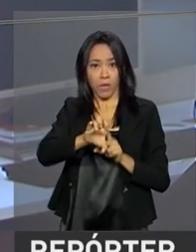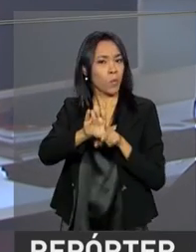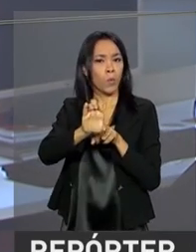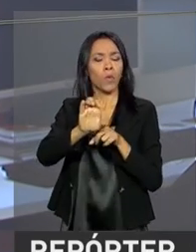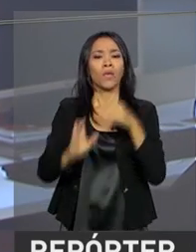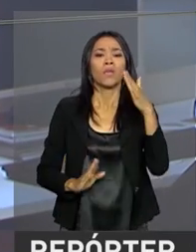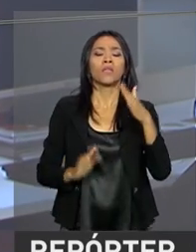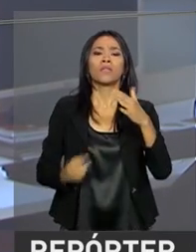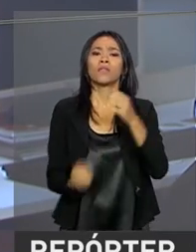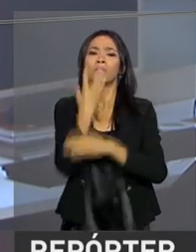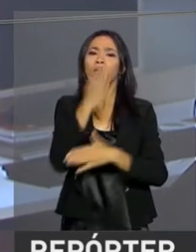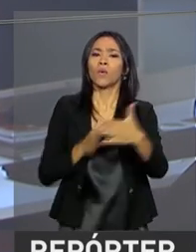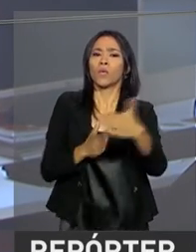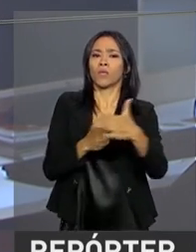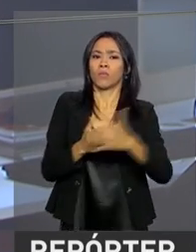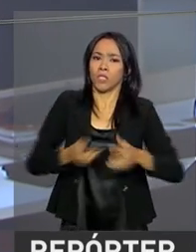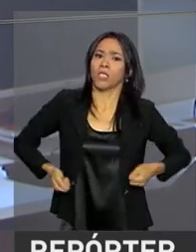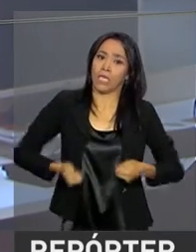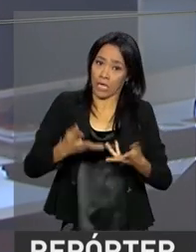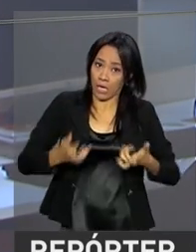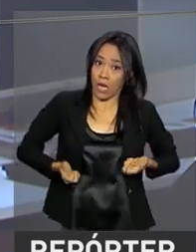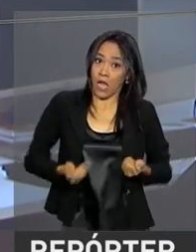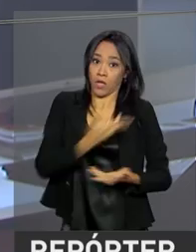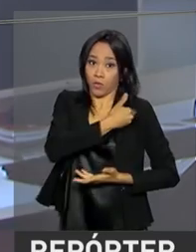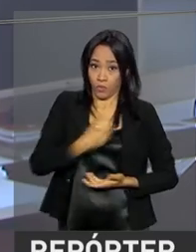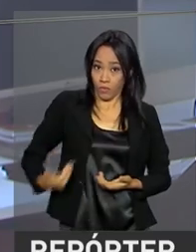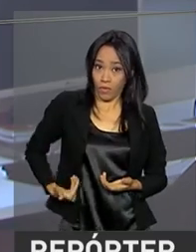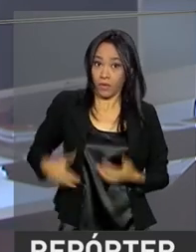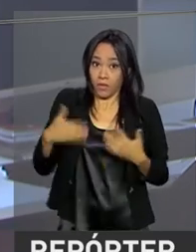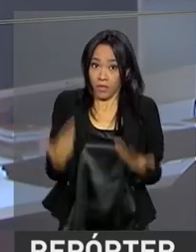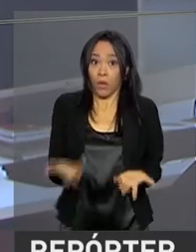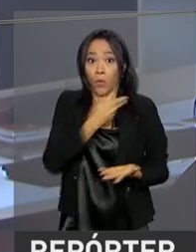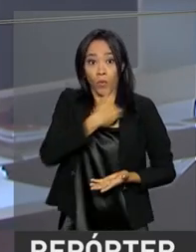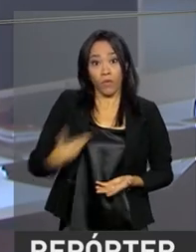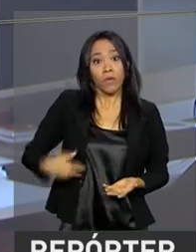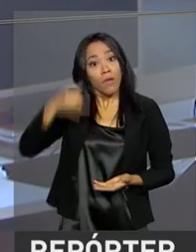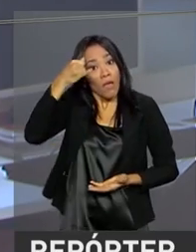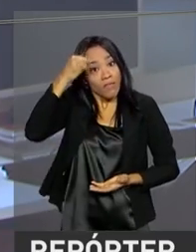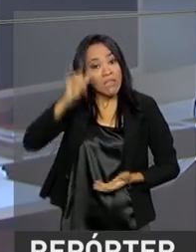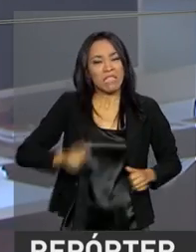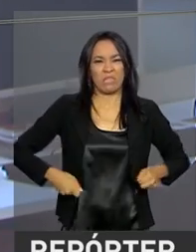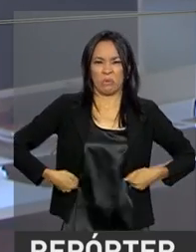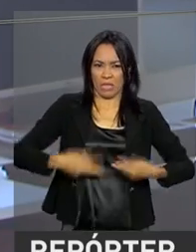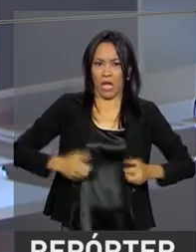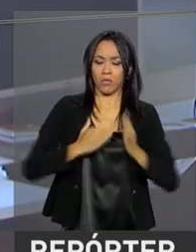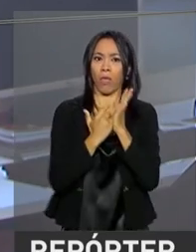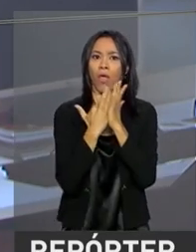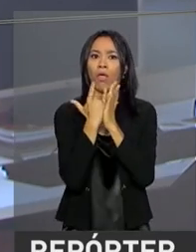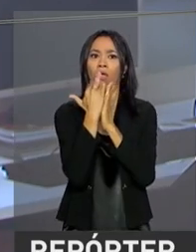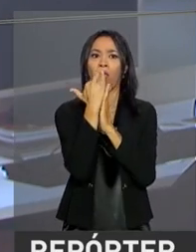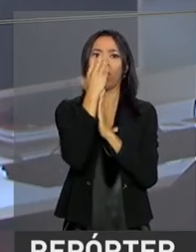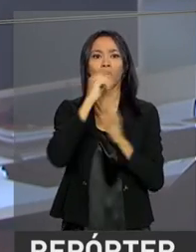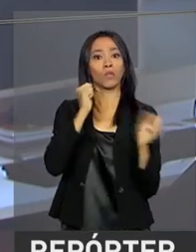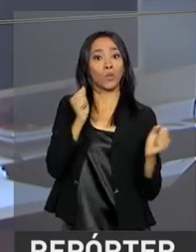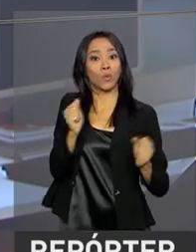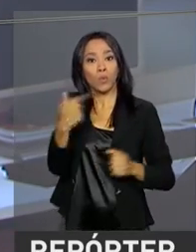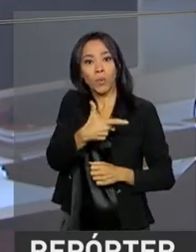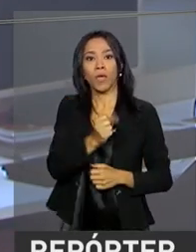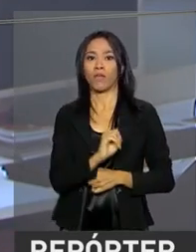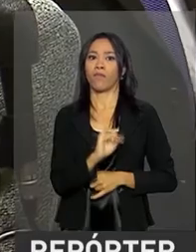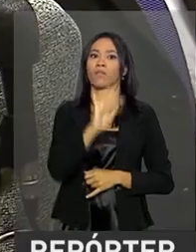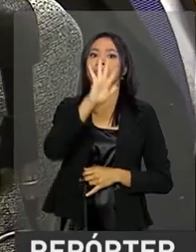cria um teto para os gastos públicos. Com a PEC, o governo evita que as despesas cresçam mais que a inflação.